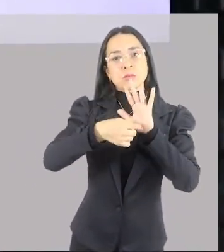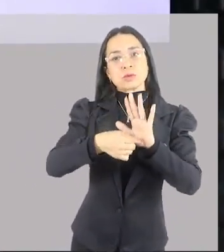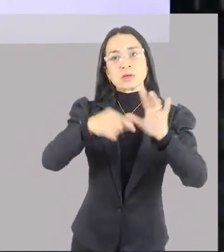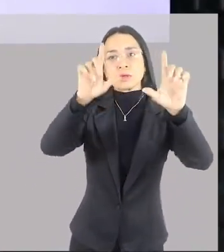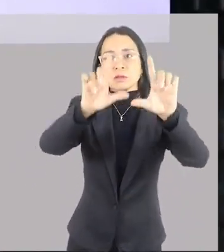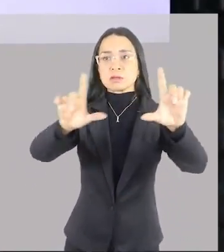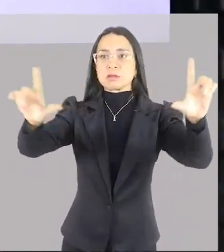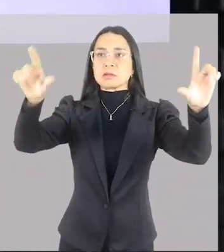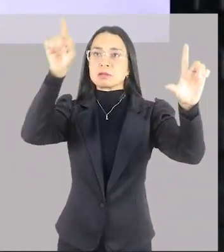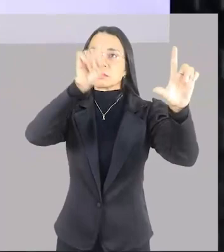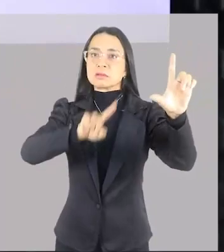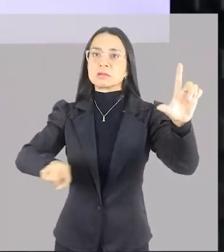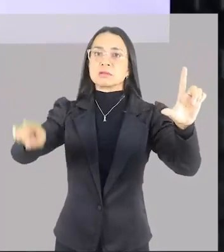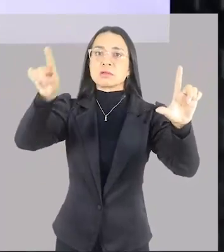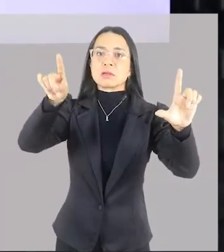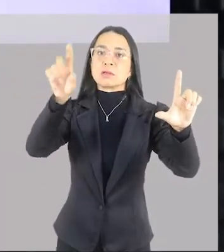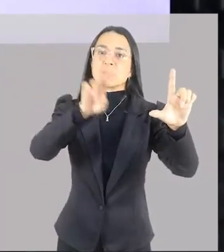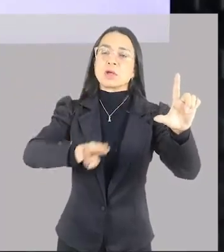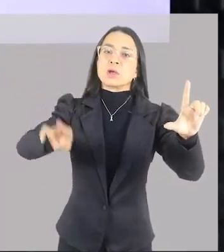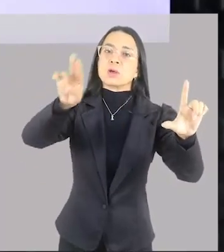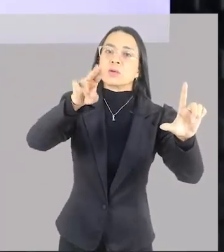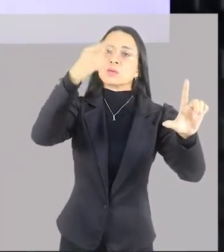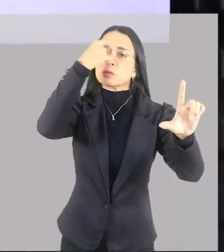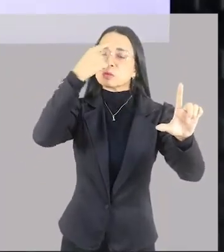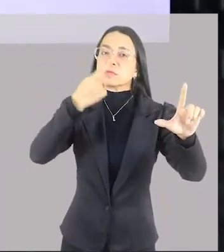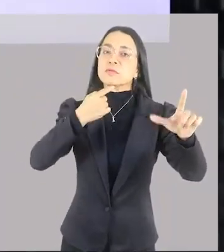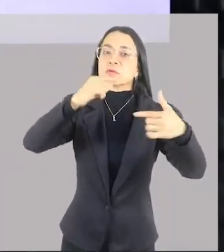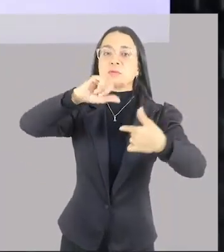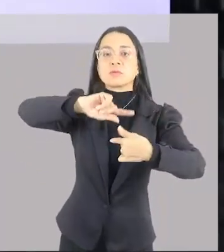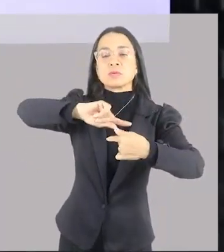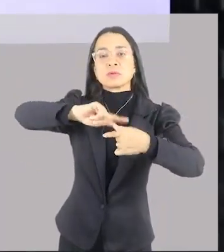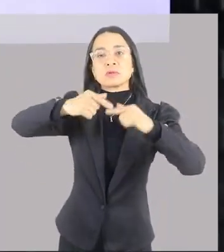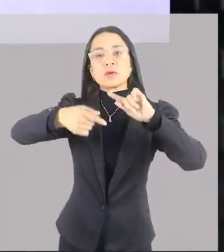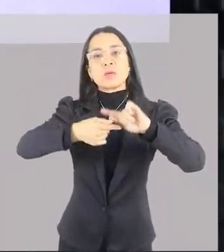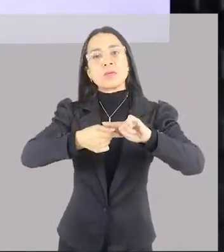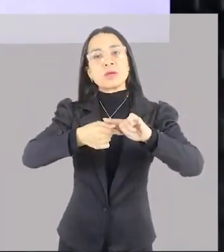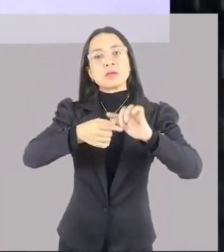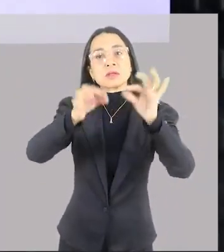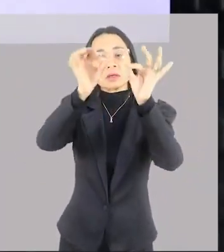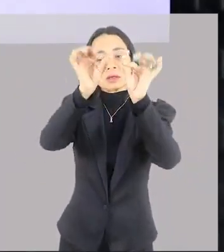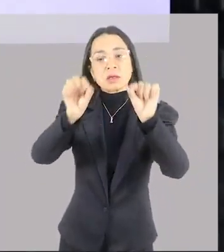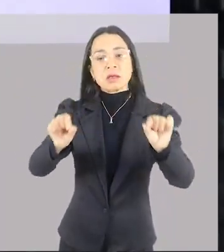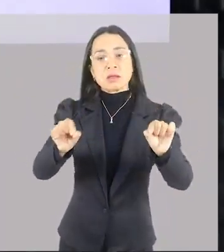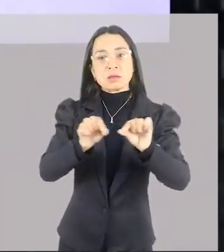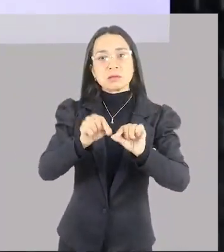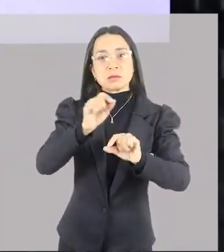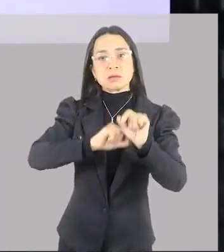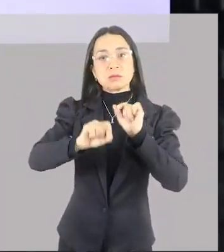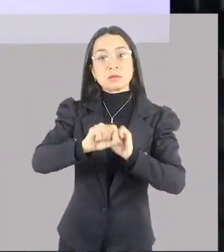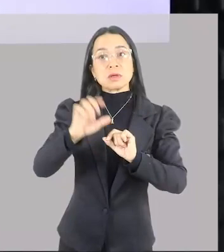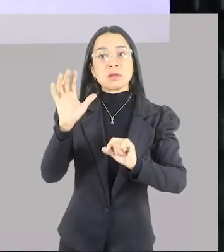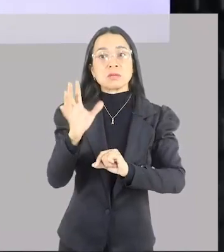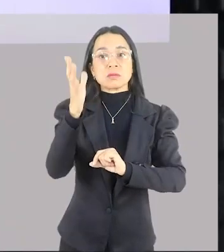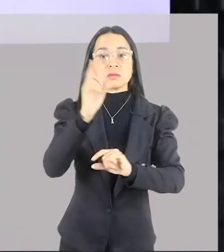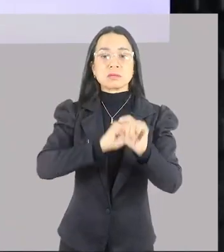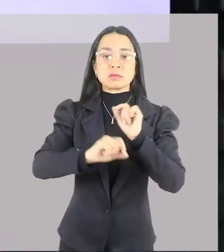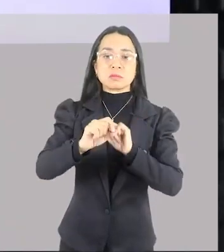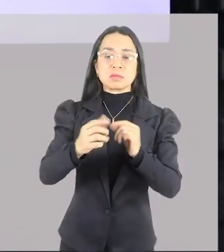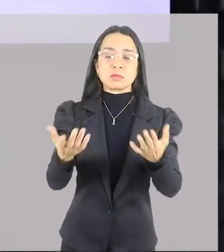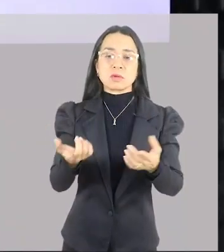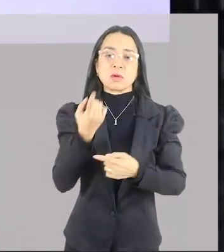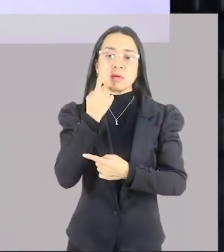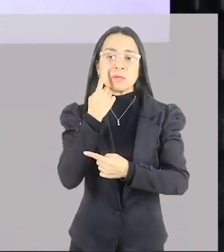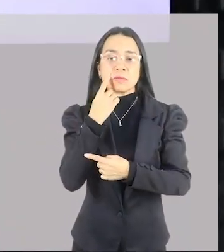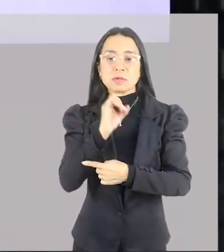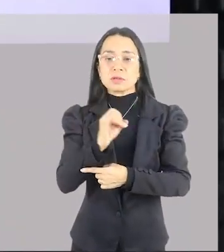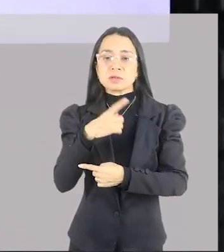telas, né, pelo uso de figuras geométricas, triângulos, né? Você ter ali as situações. Deixa eu ver se eu coloquei alguma